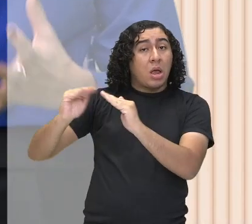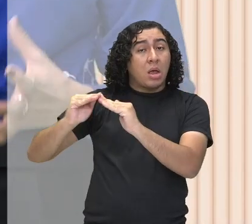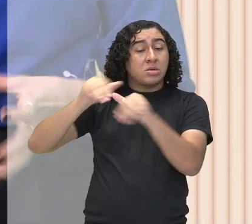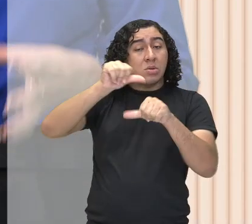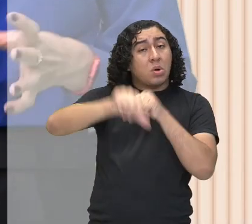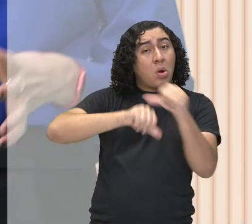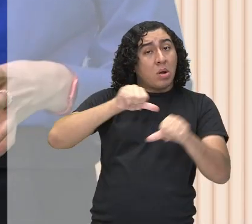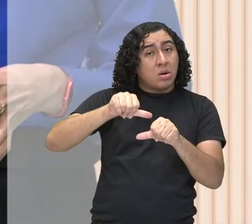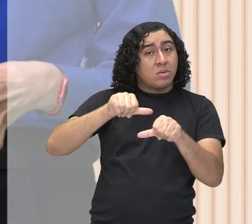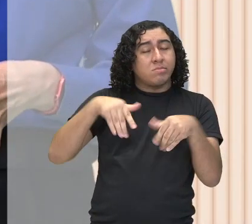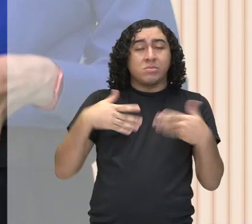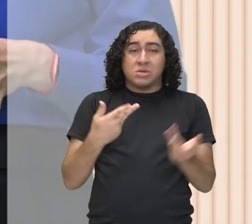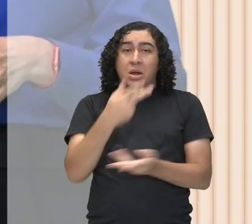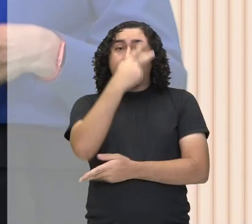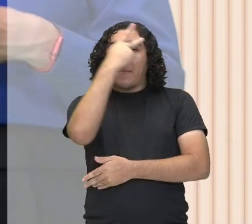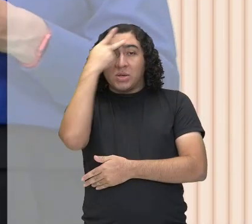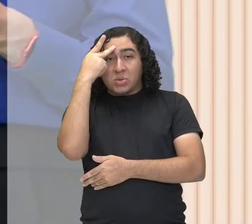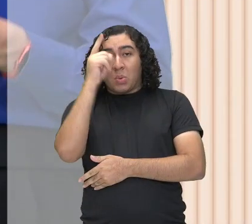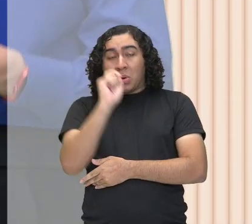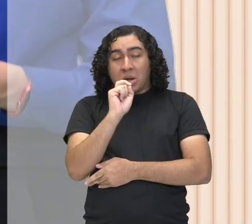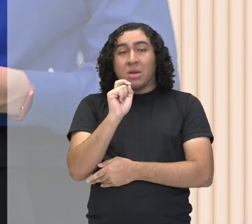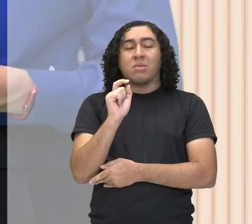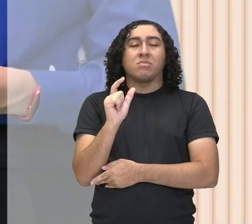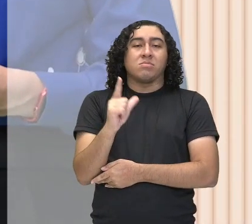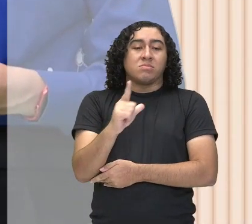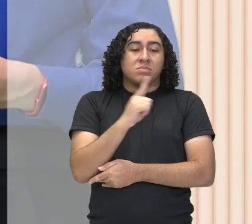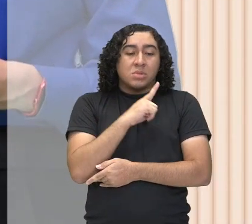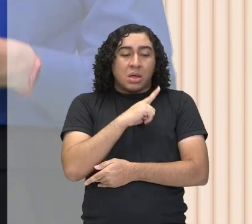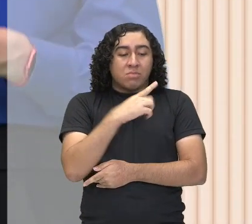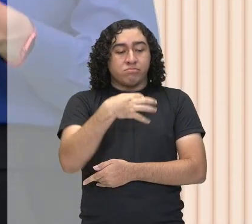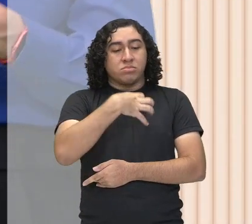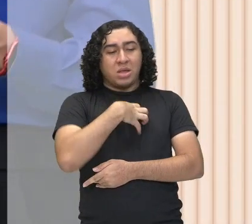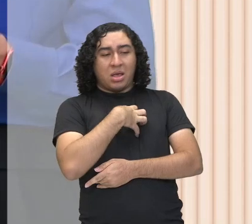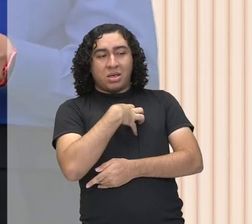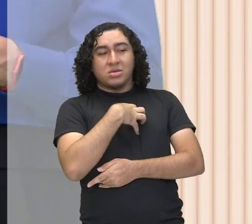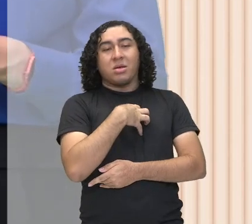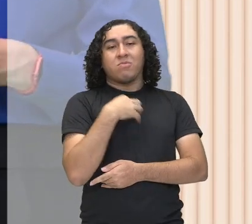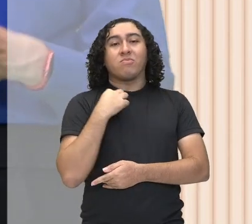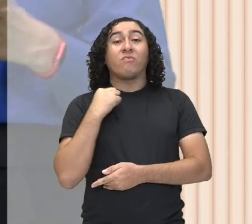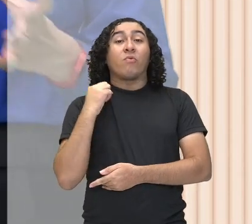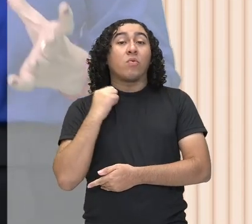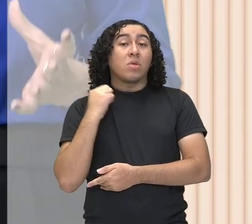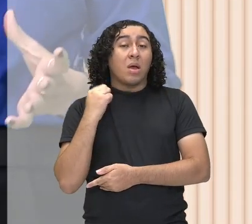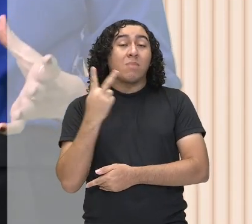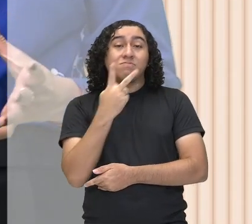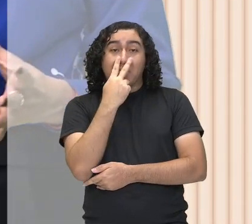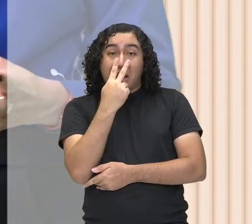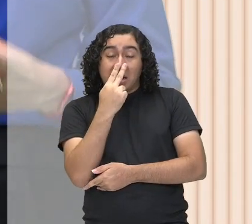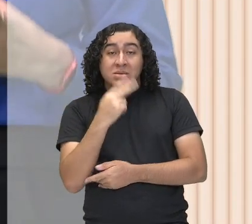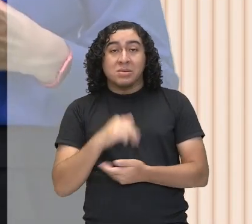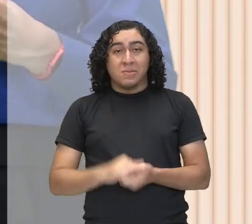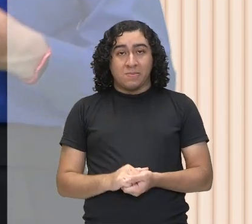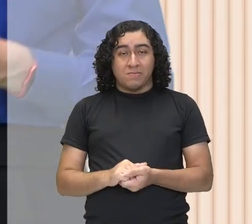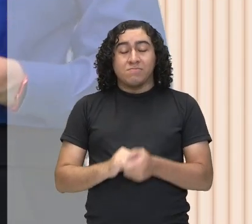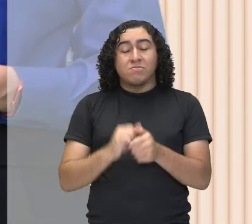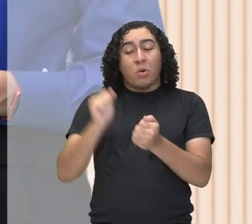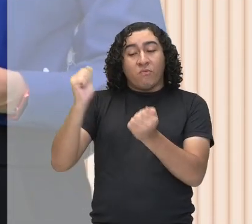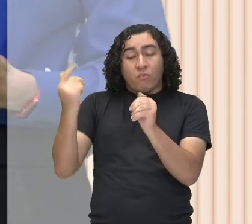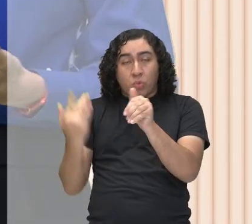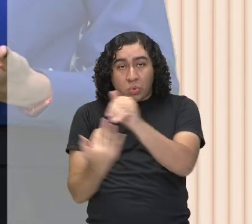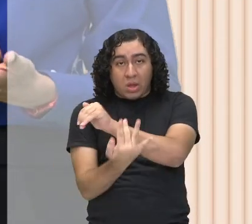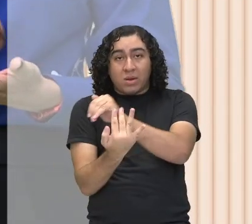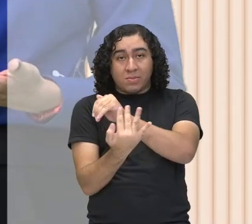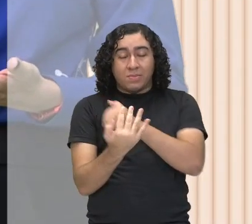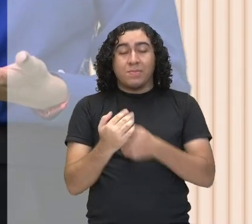você está indo com relação a se voluntariando, né? O que a gente chama de migração